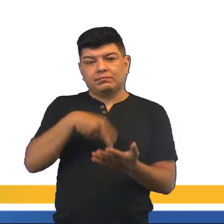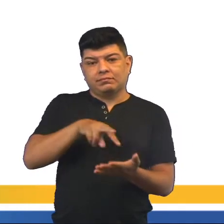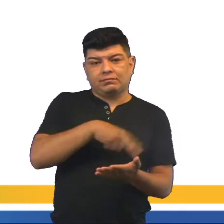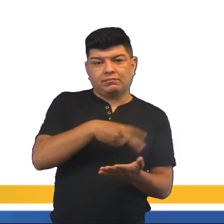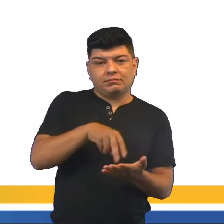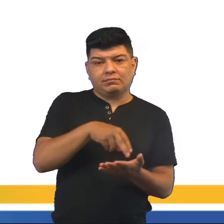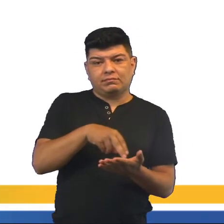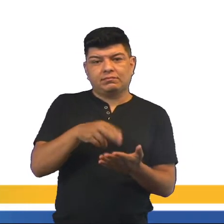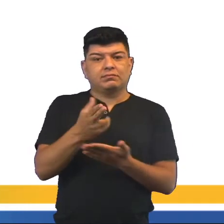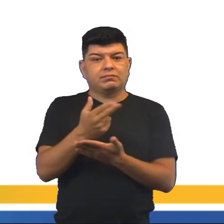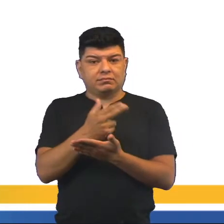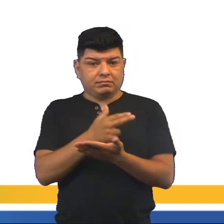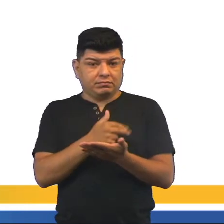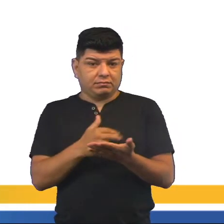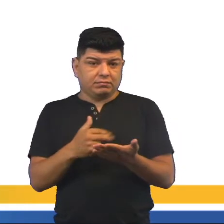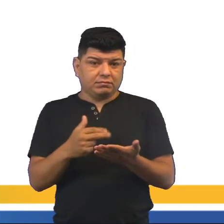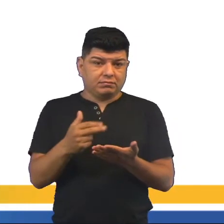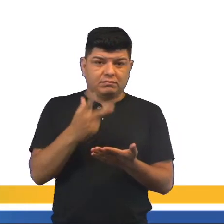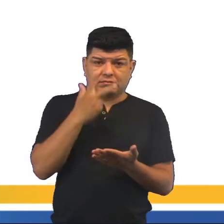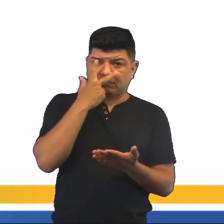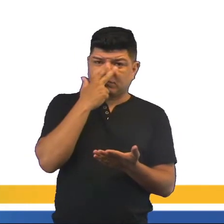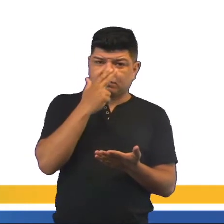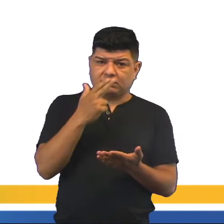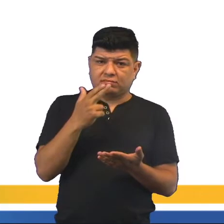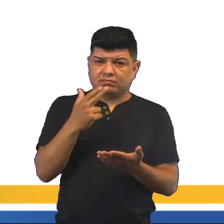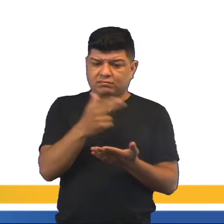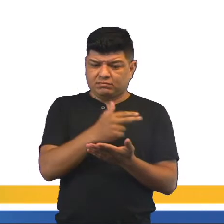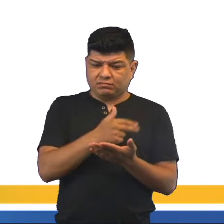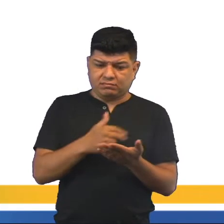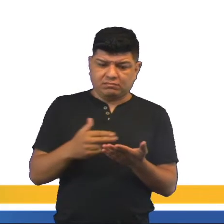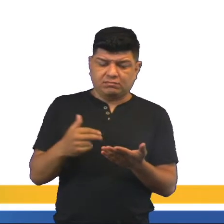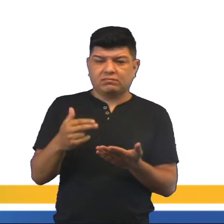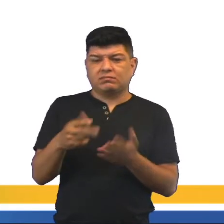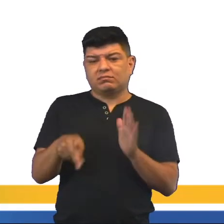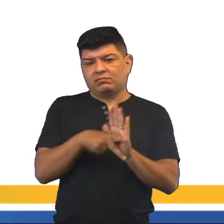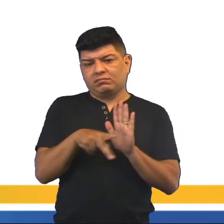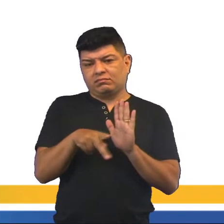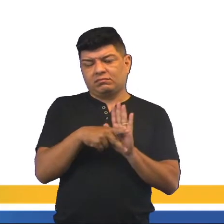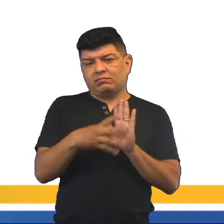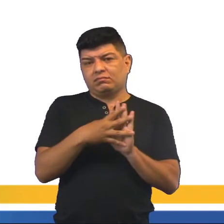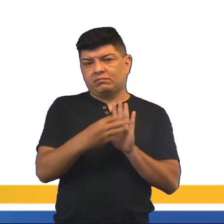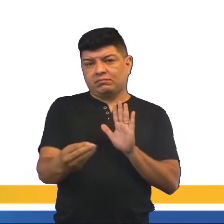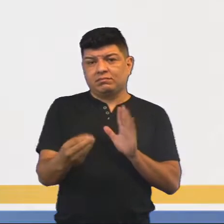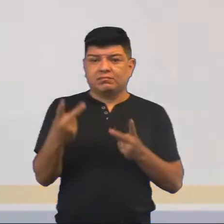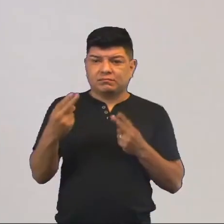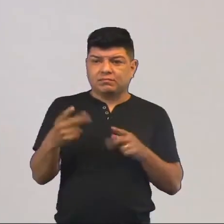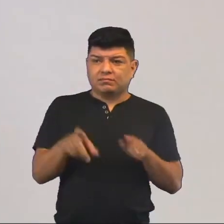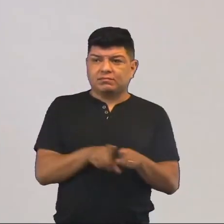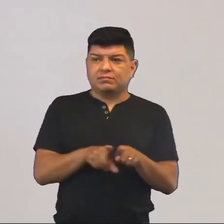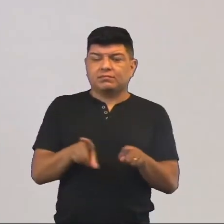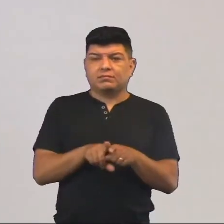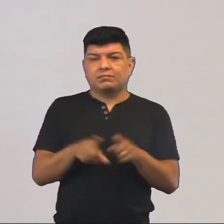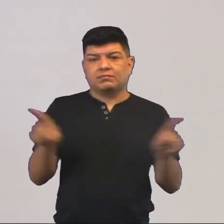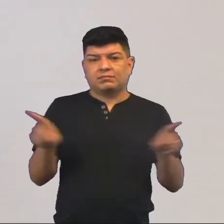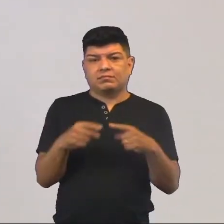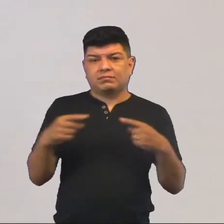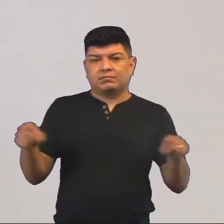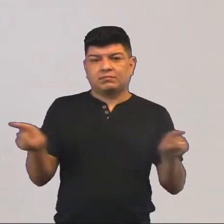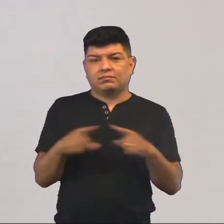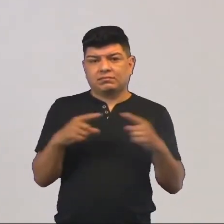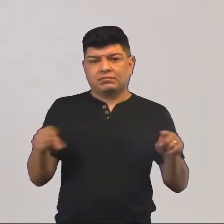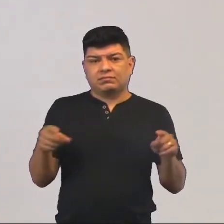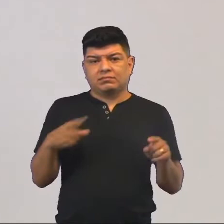de símbolos, né? É uma espécie de partitura da coreografia. Então, da mesma forma que a música tem a